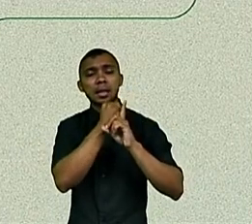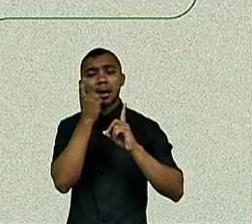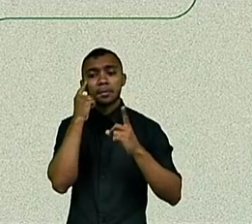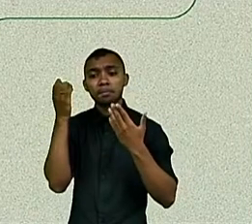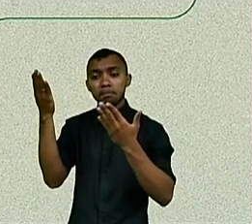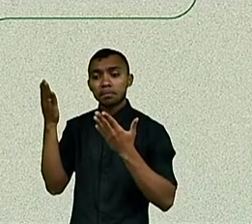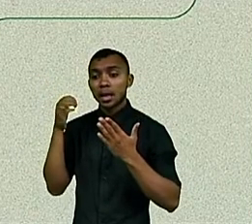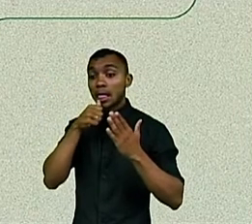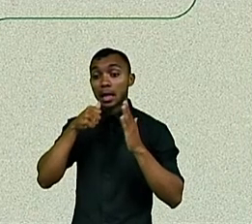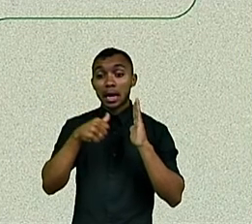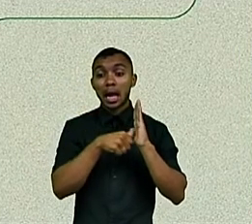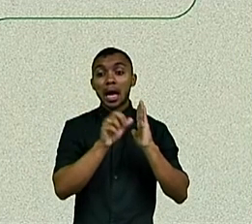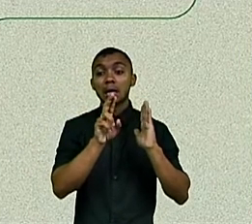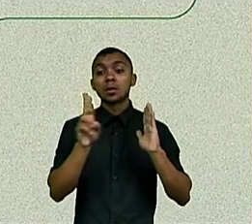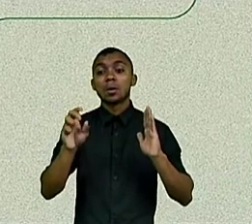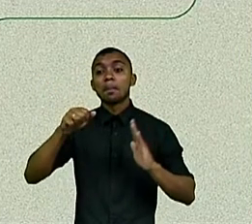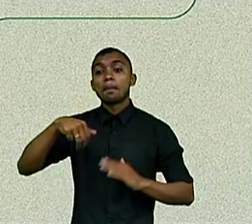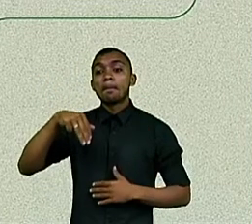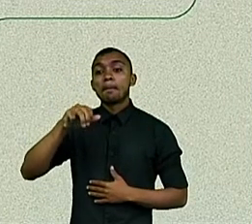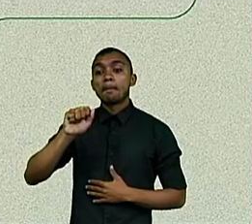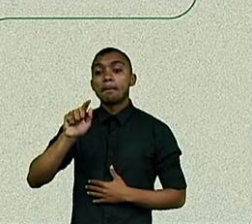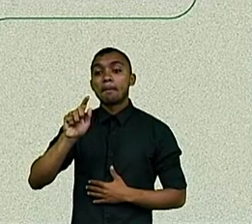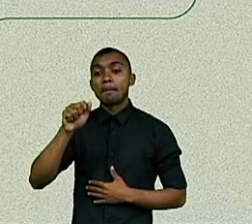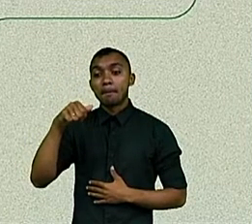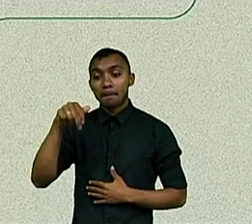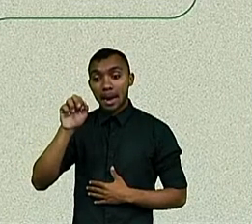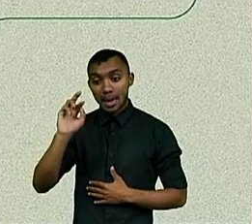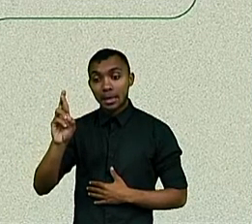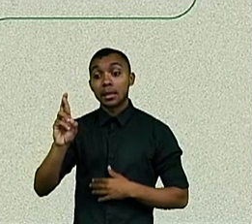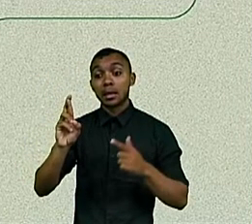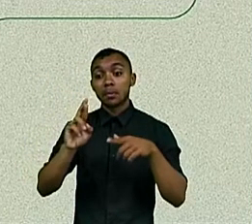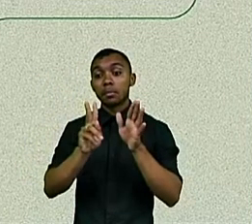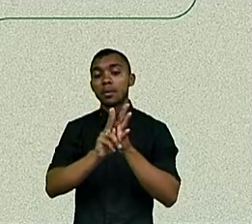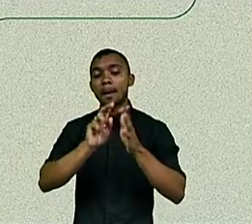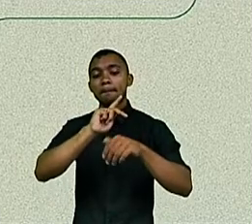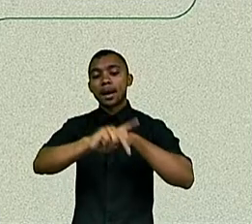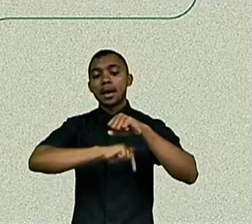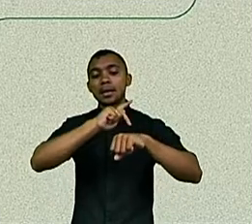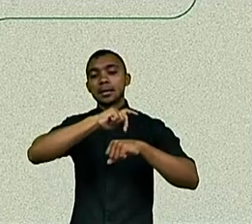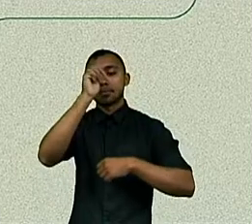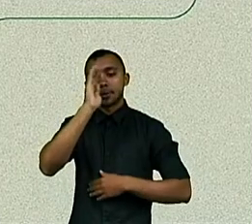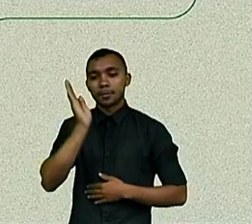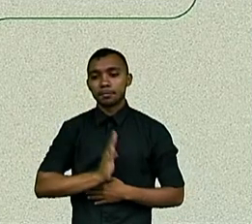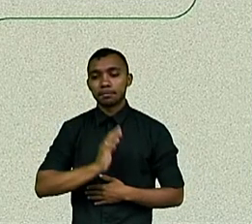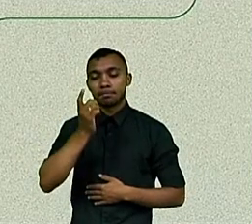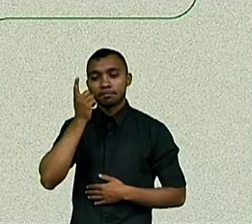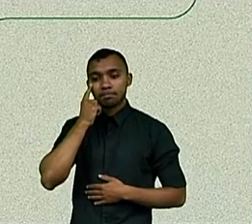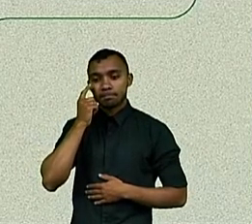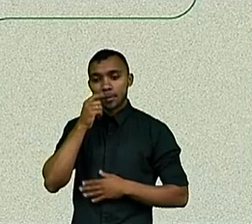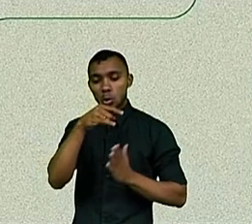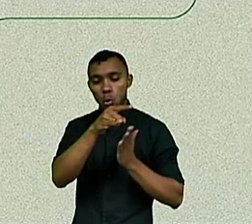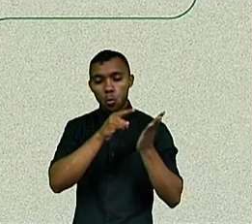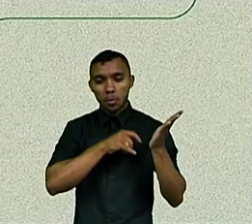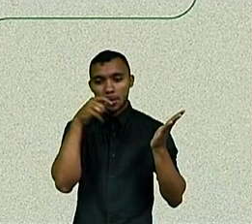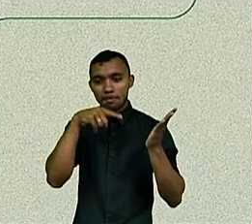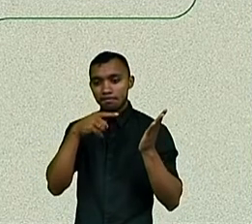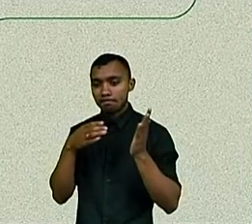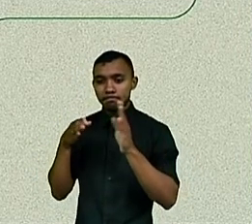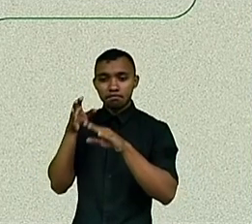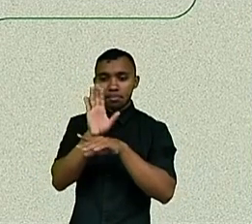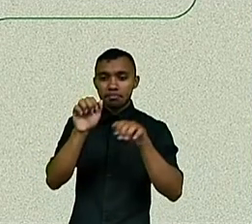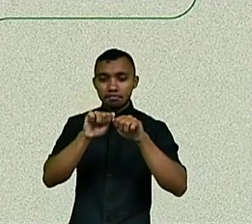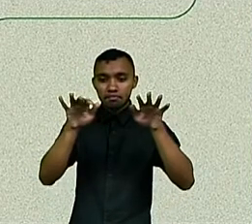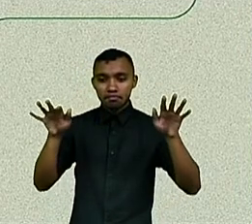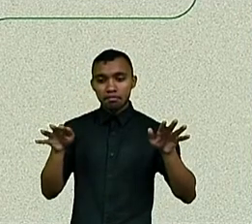Magna do nosso país tá ela foi publicada ela foi promulgada em